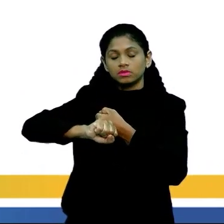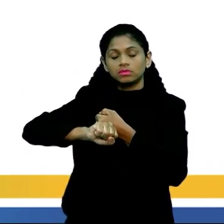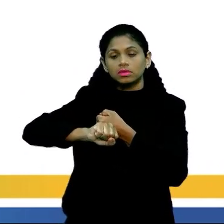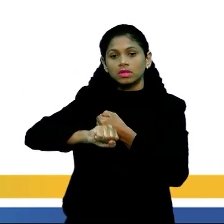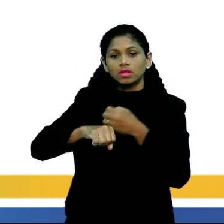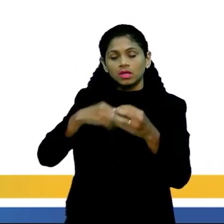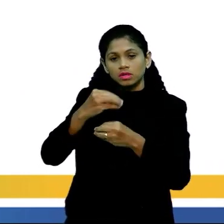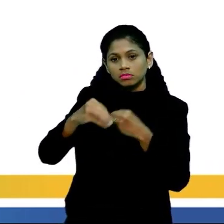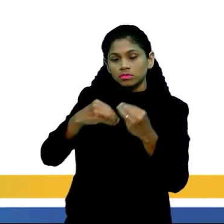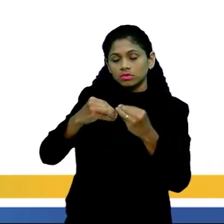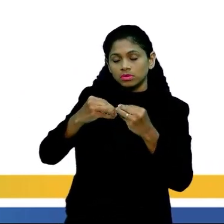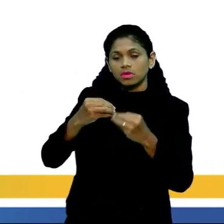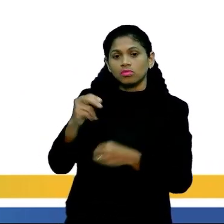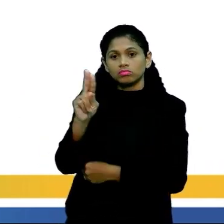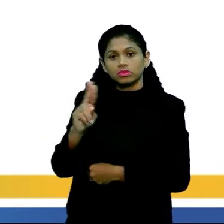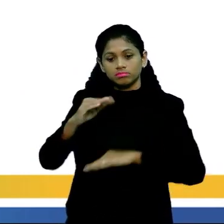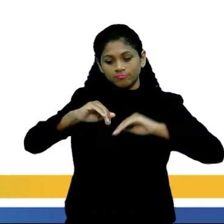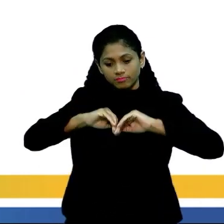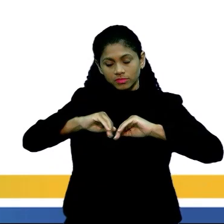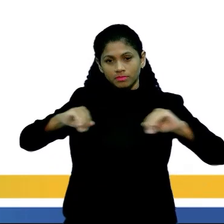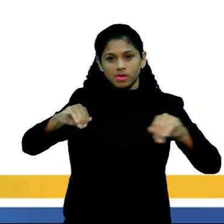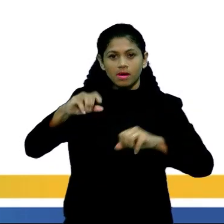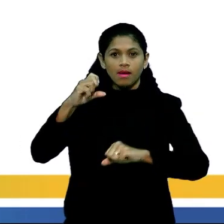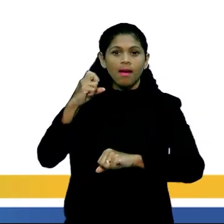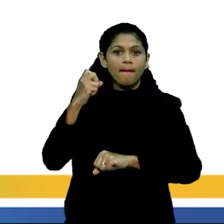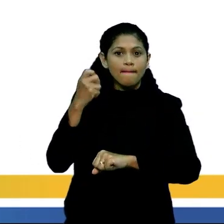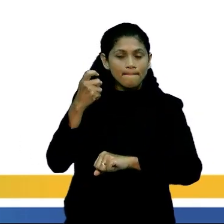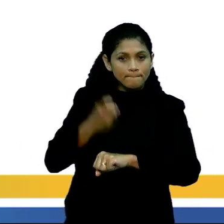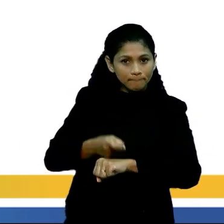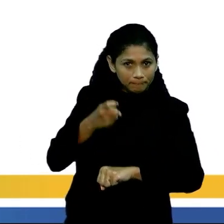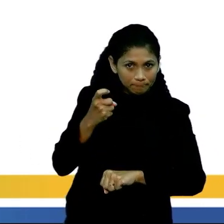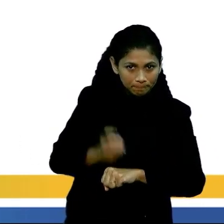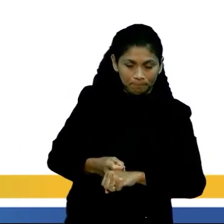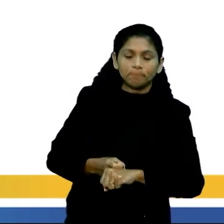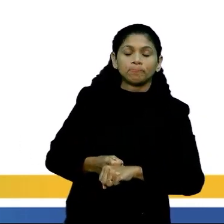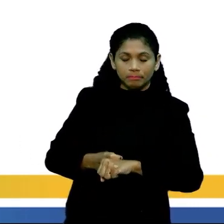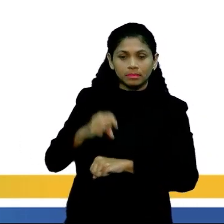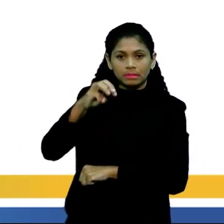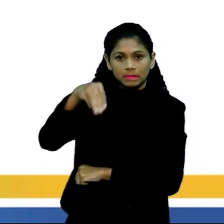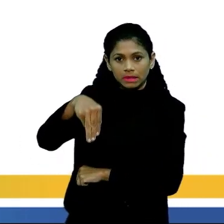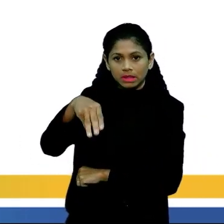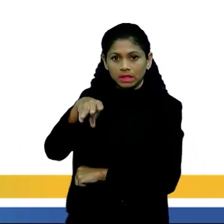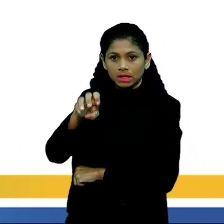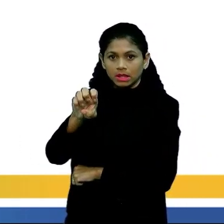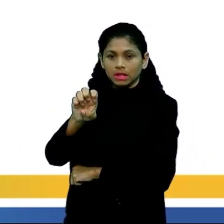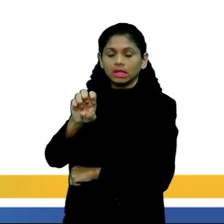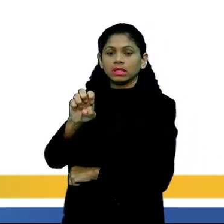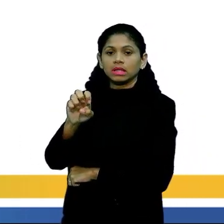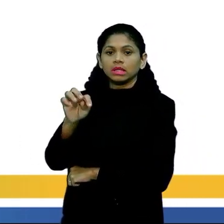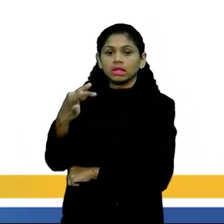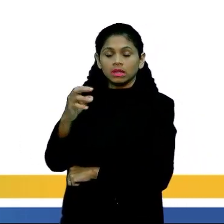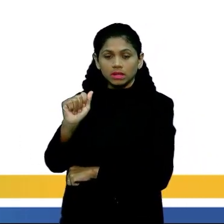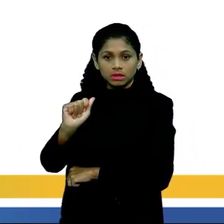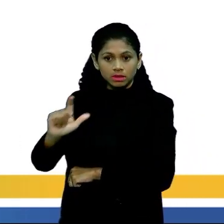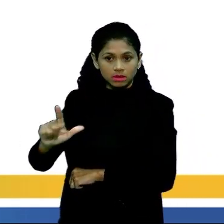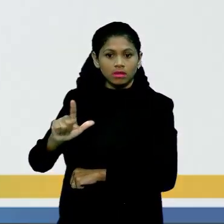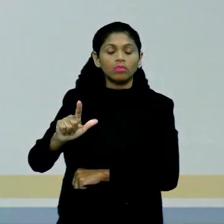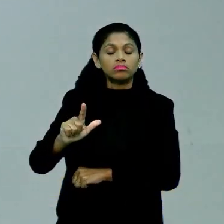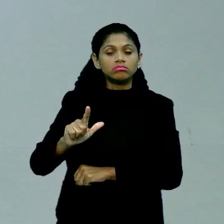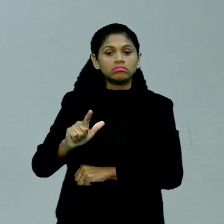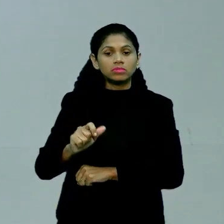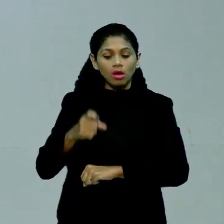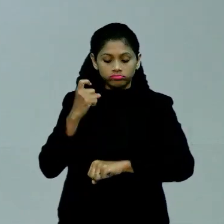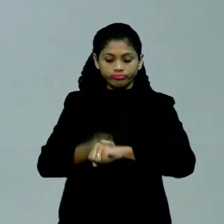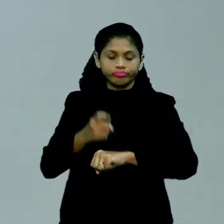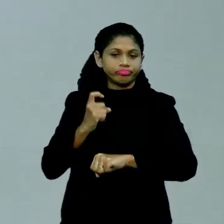para separar metais, pequenos pedaços de metais, normalmente chamados de limalha. Então, esses